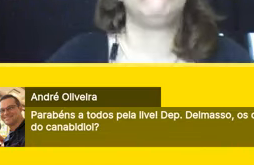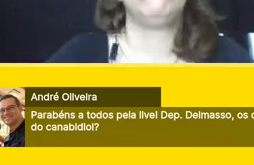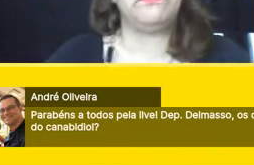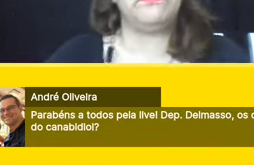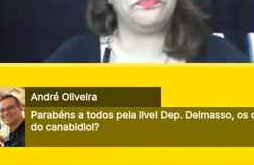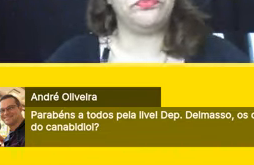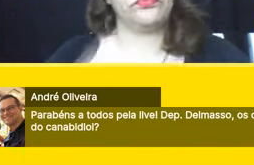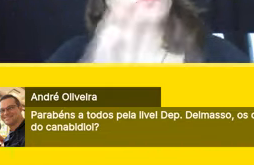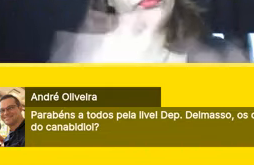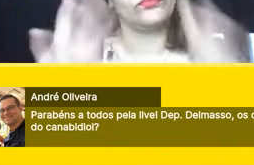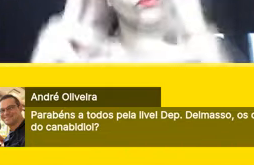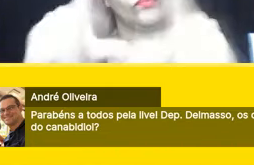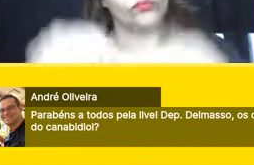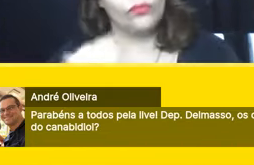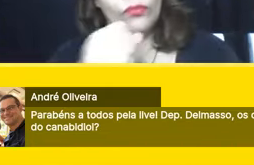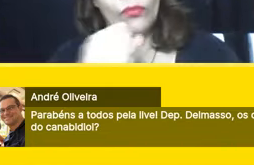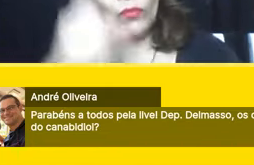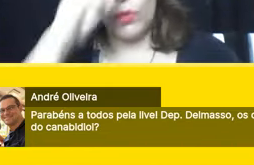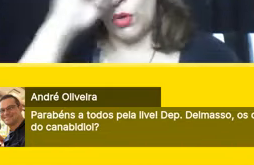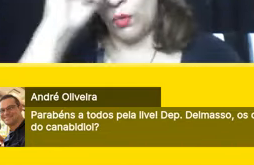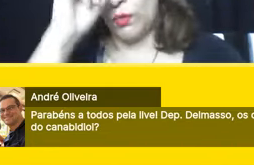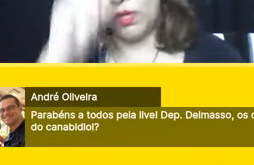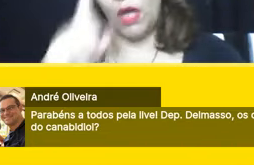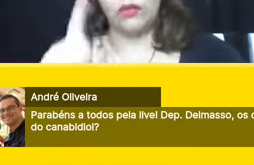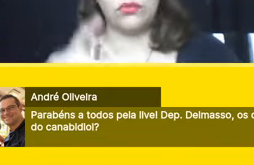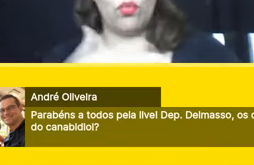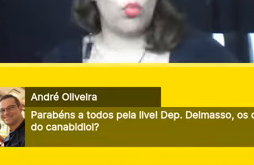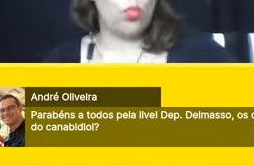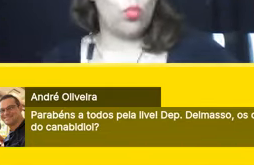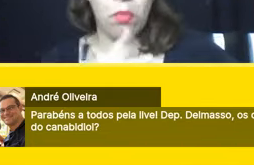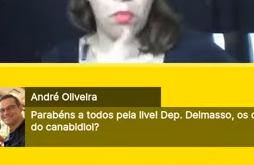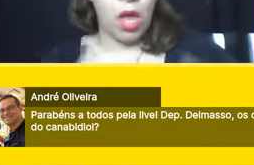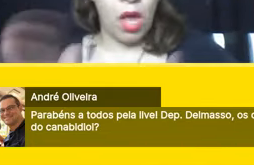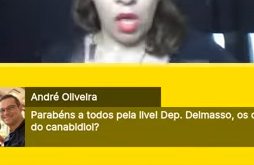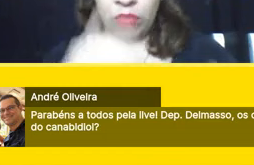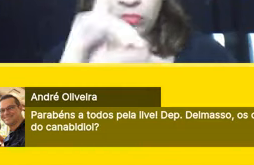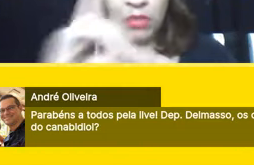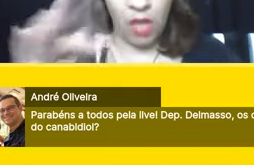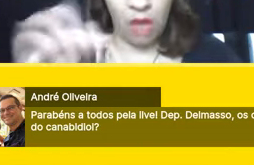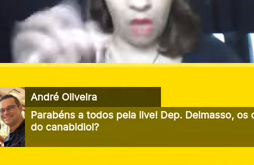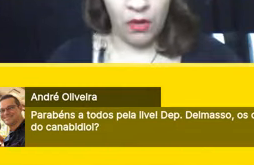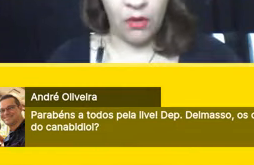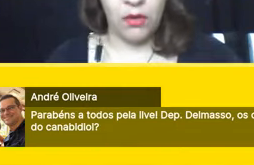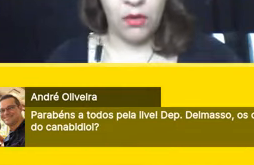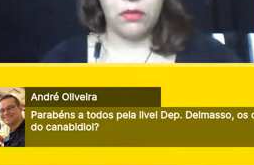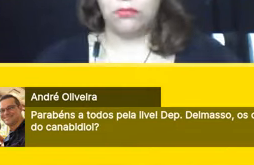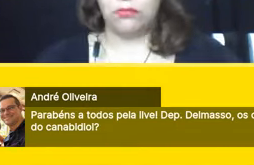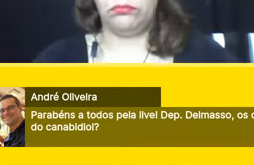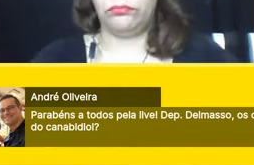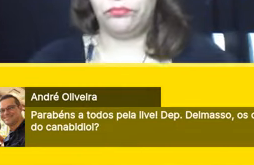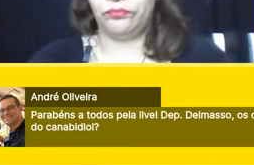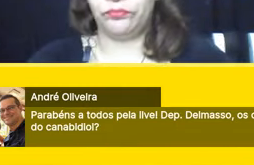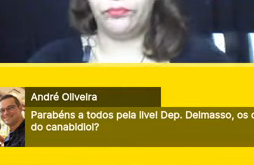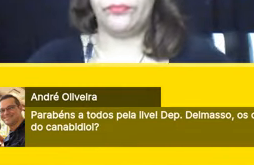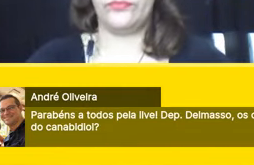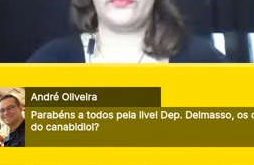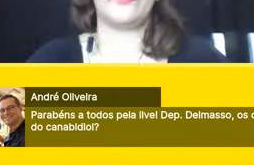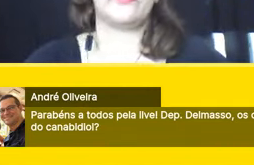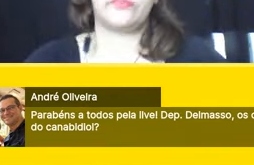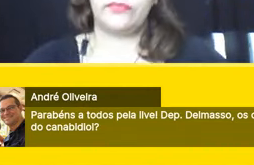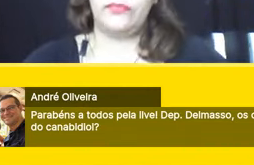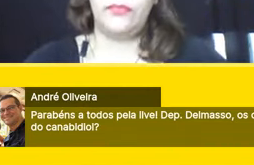as unidades de saúde pública e privada do Distrito Federal. Ou seja, não restringe somente as pessoas com